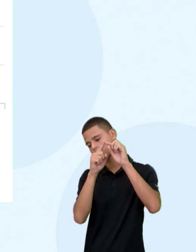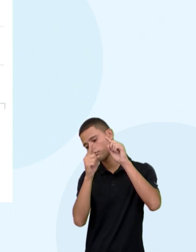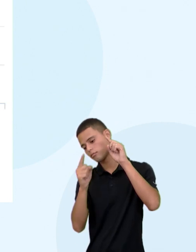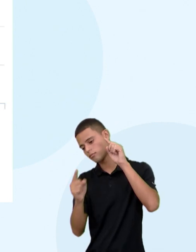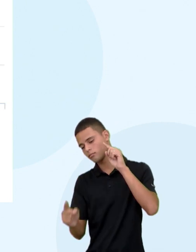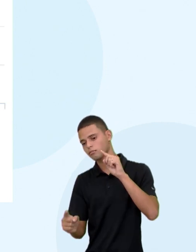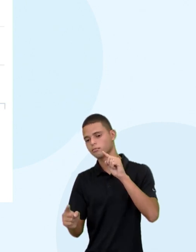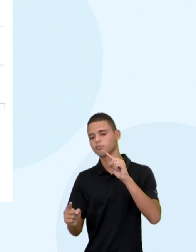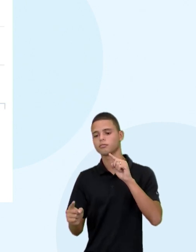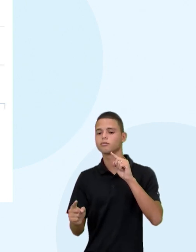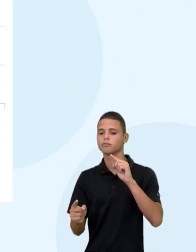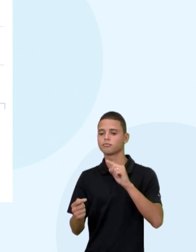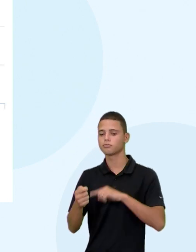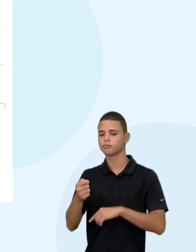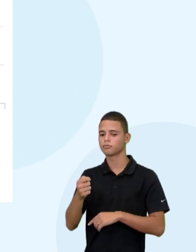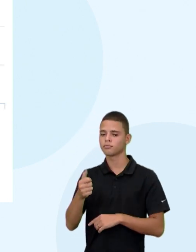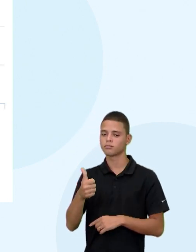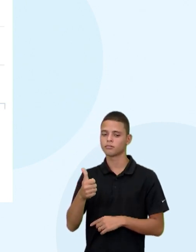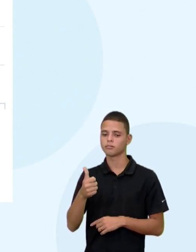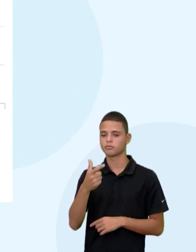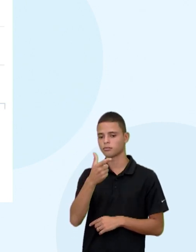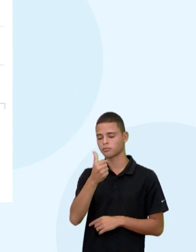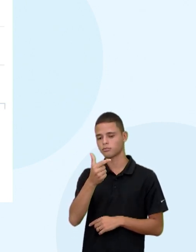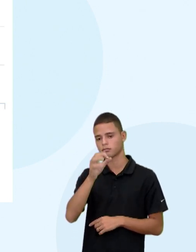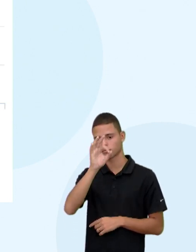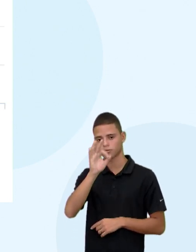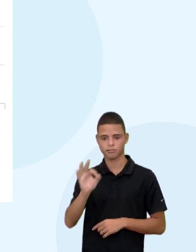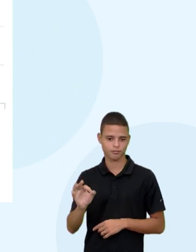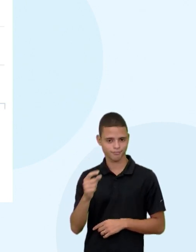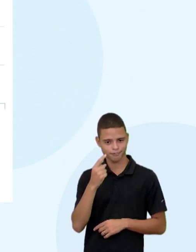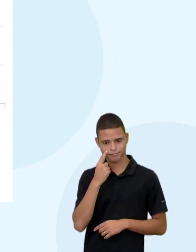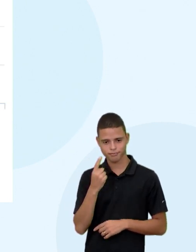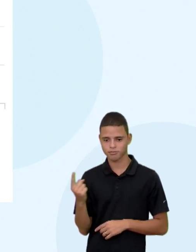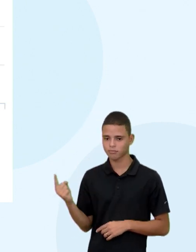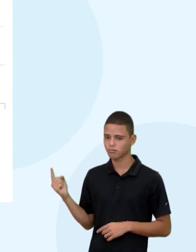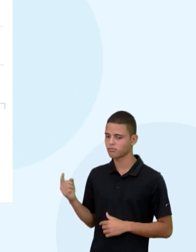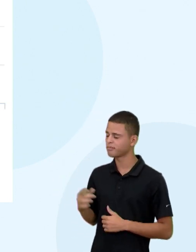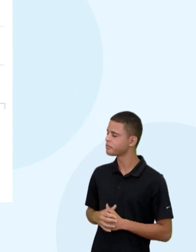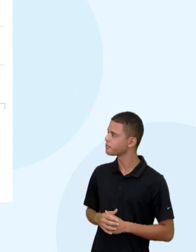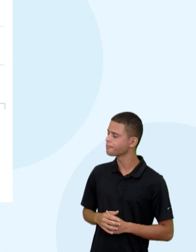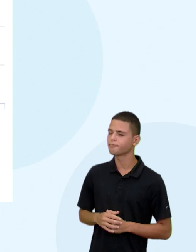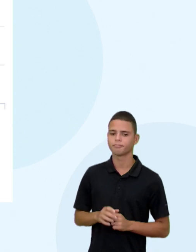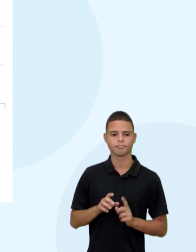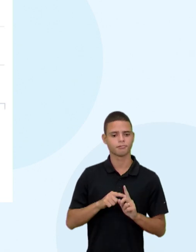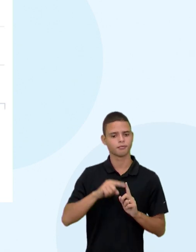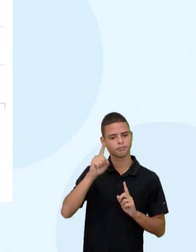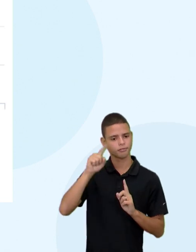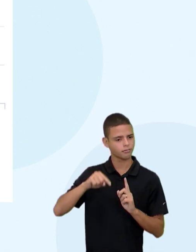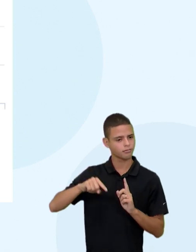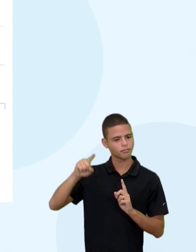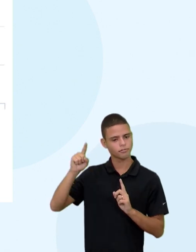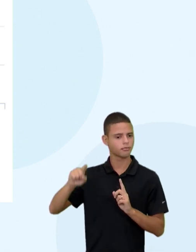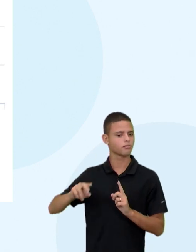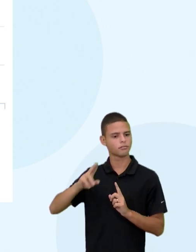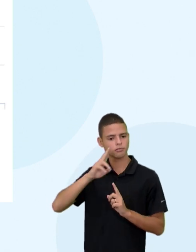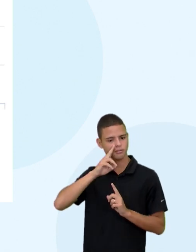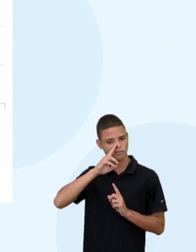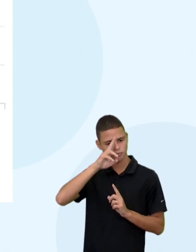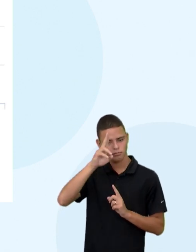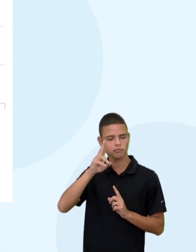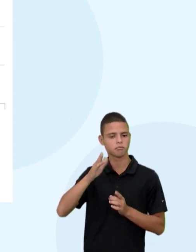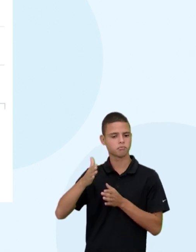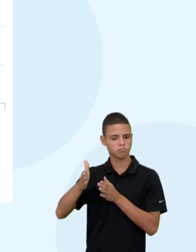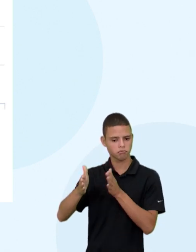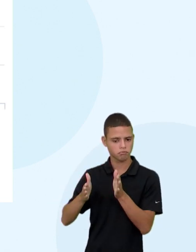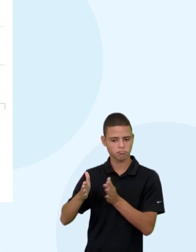de 2021 para quase 12%. Veja a variável, né, do gráfico, né, como ela é enorme aí nesses períodos